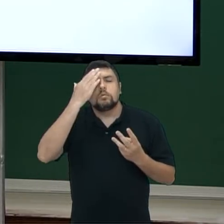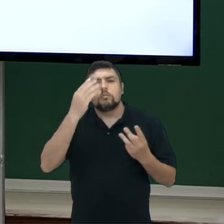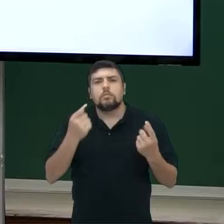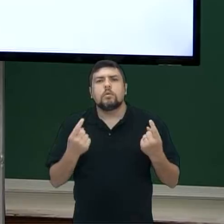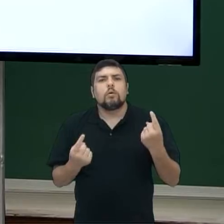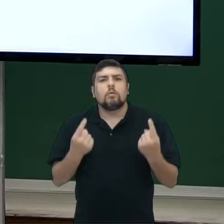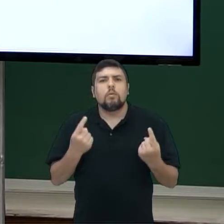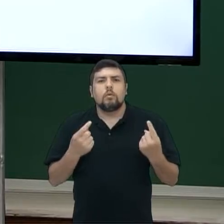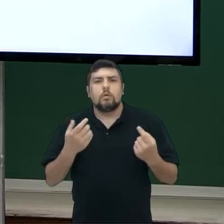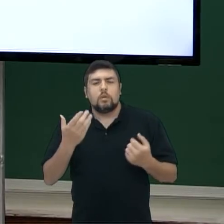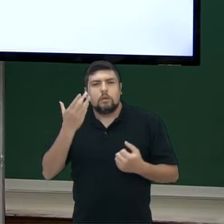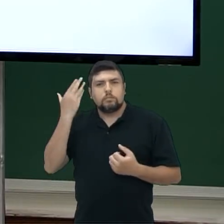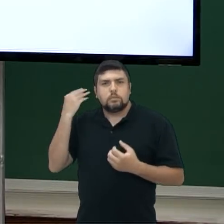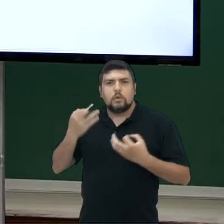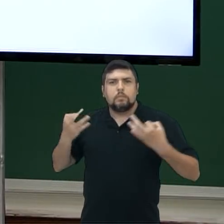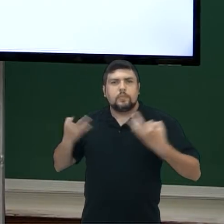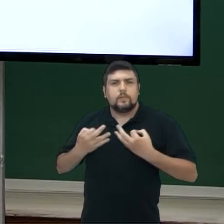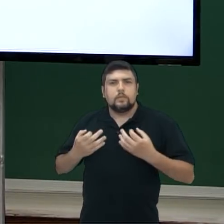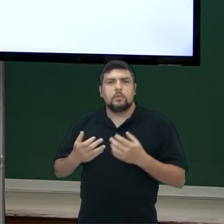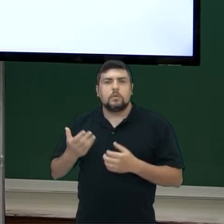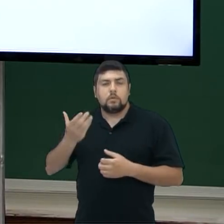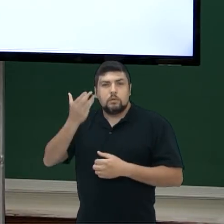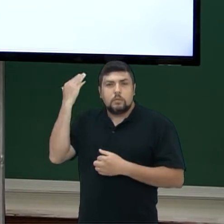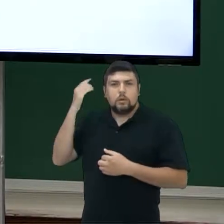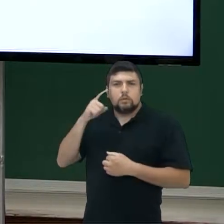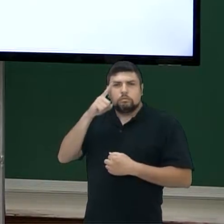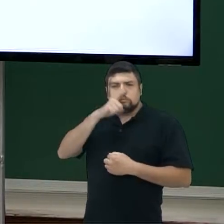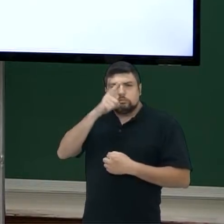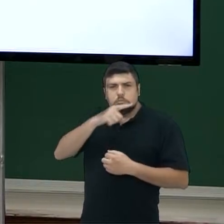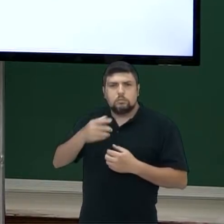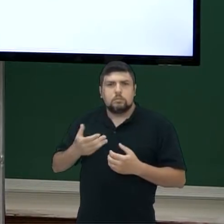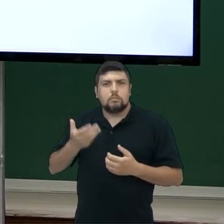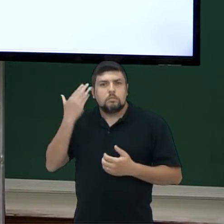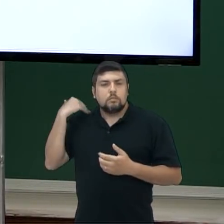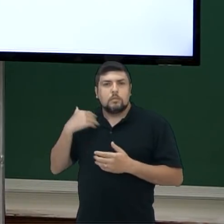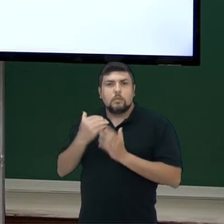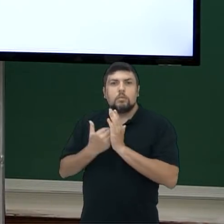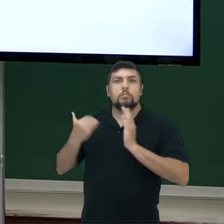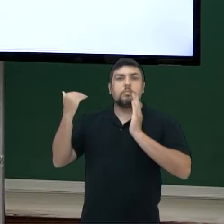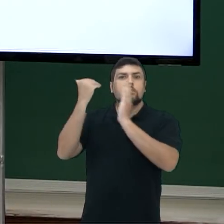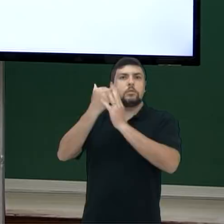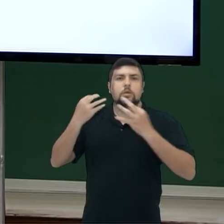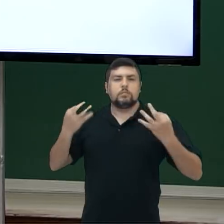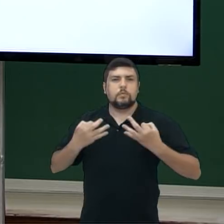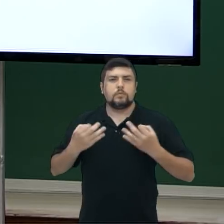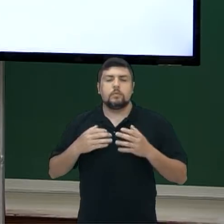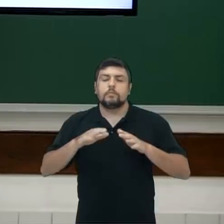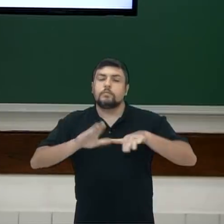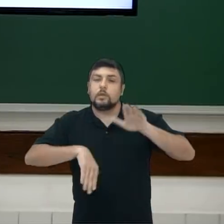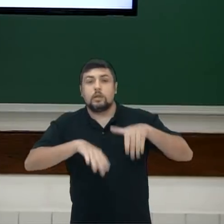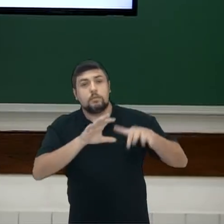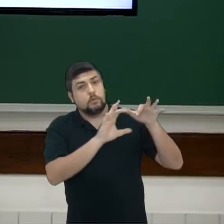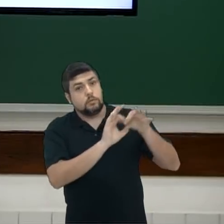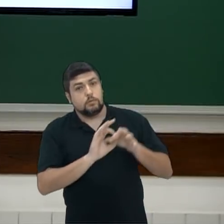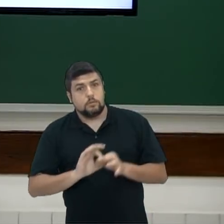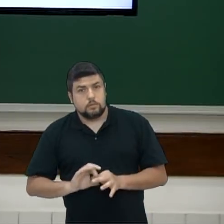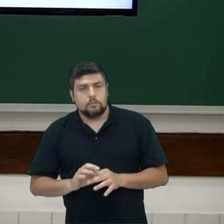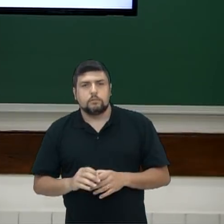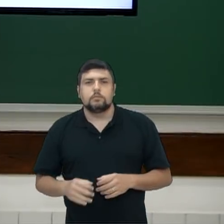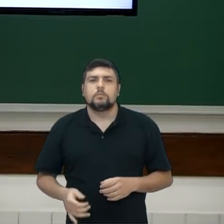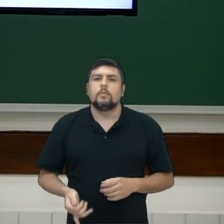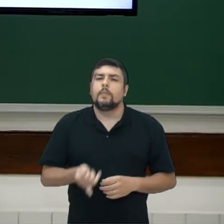ele é o perfeito, ele é o imperfeito, ele é o mais que perfeito? Tudo vai depender do teu contexto. Então, se eu fizer a frase